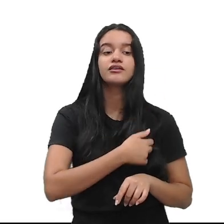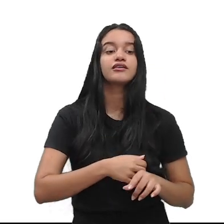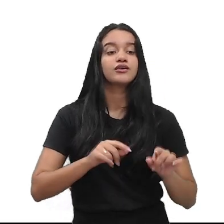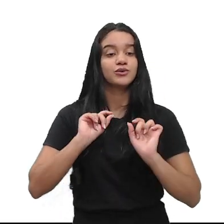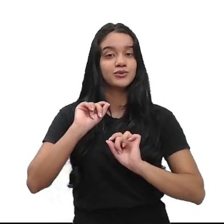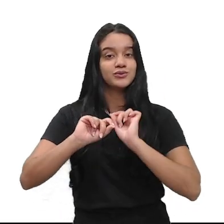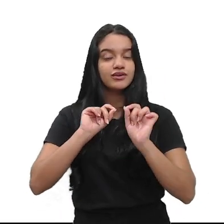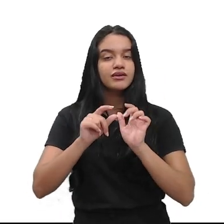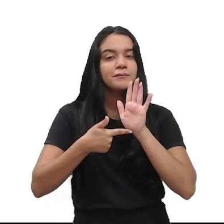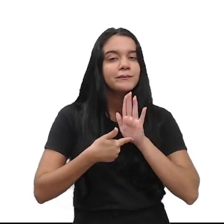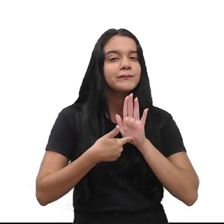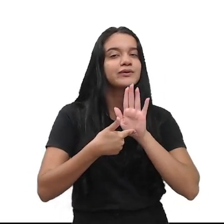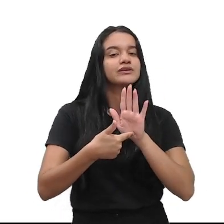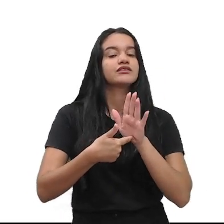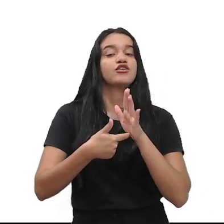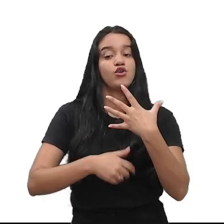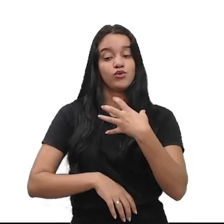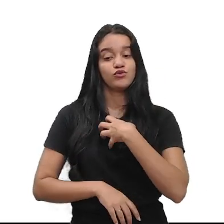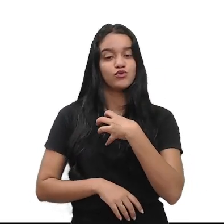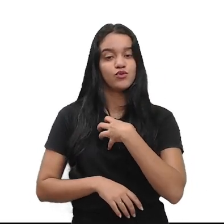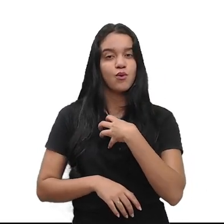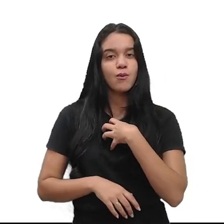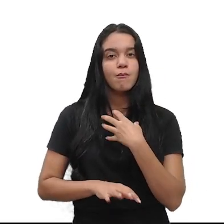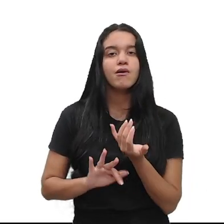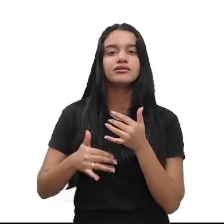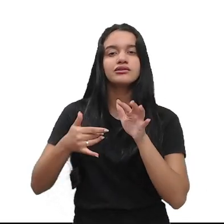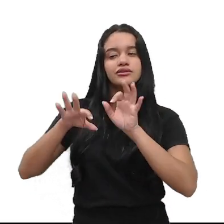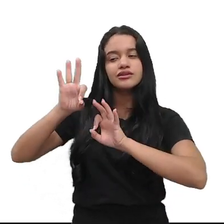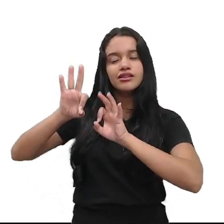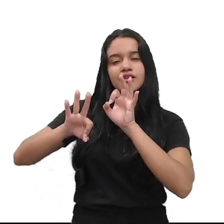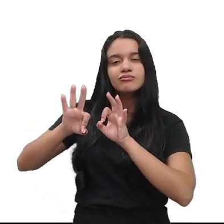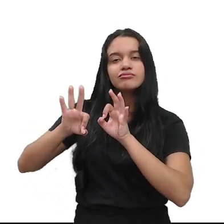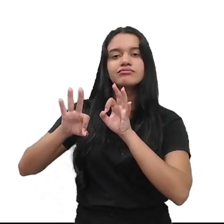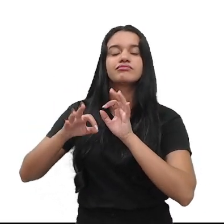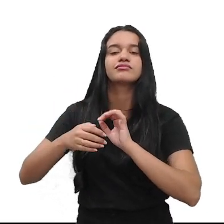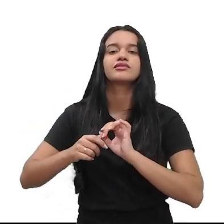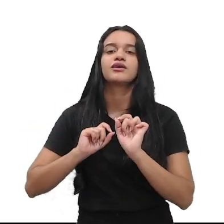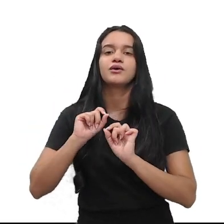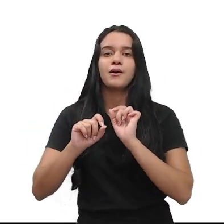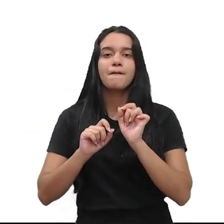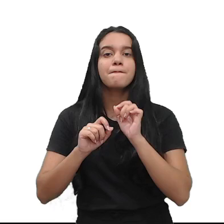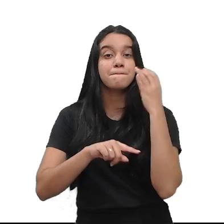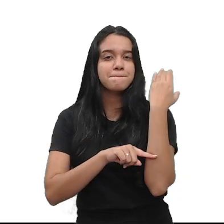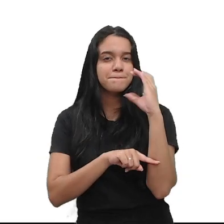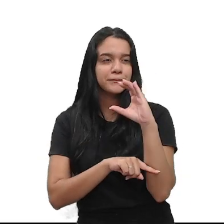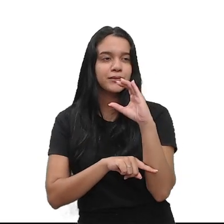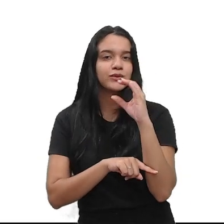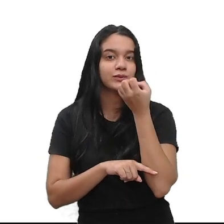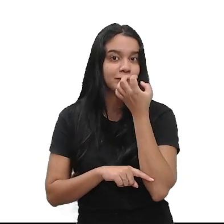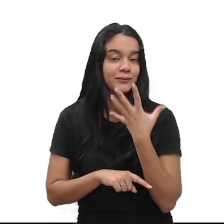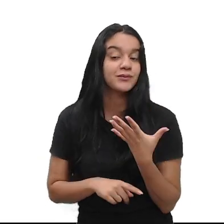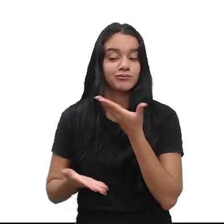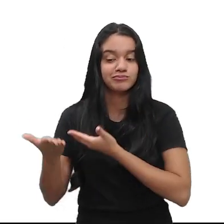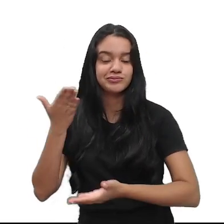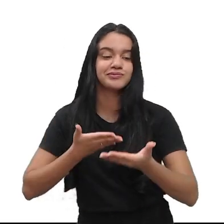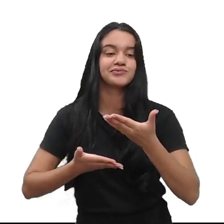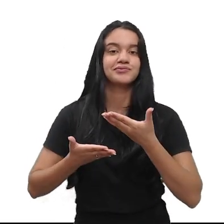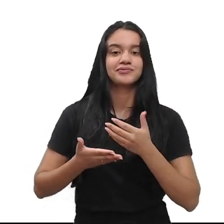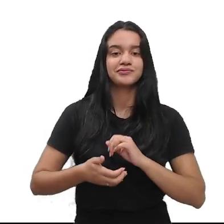ícones, ilustrações, formas e bordas decorativas para tornar o post mais atrativo e dinâmico.